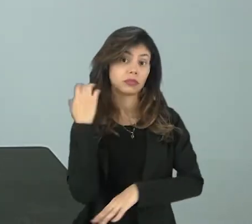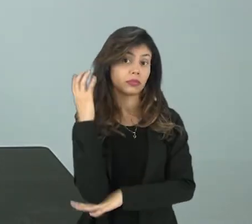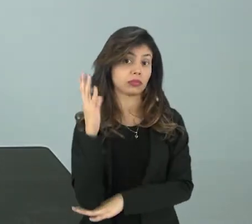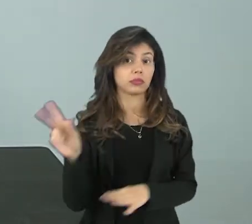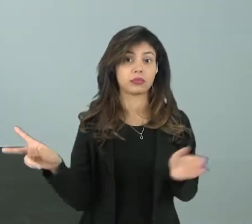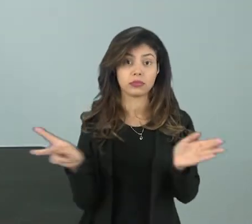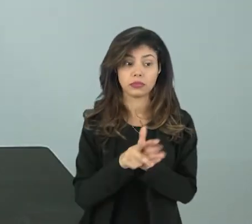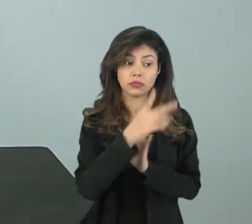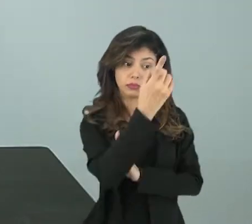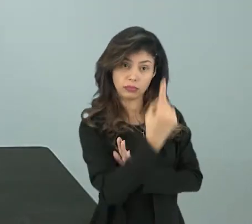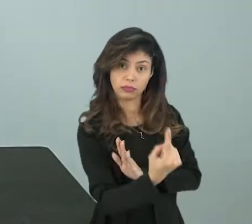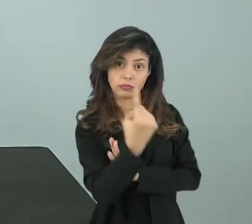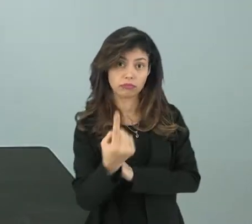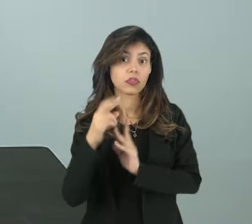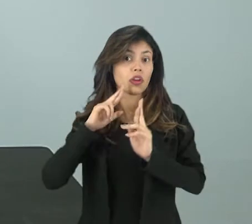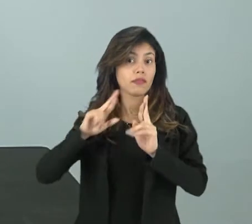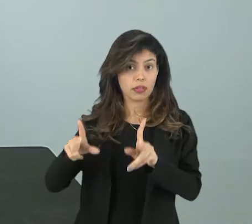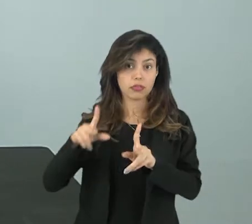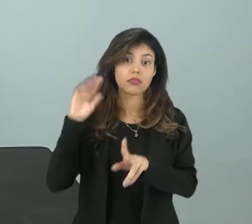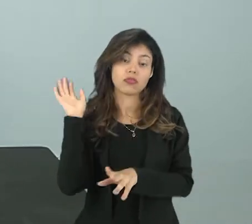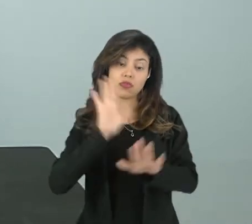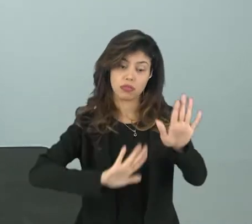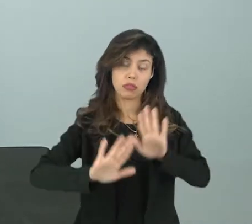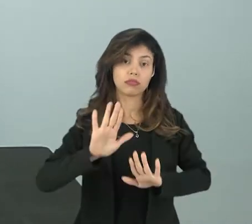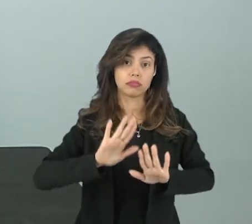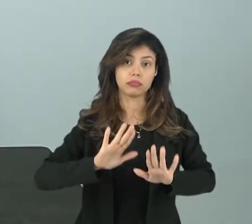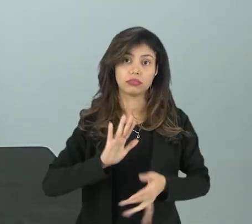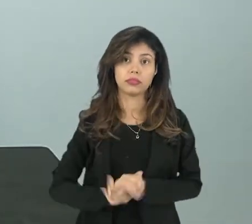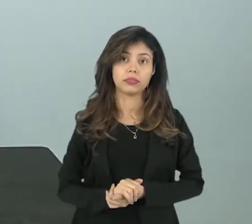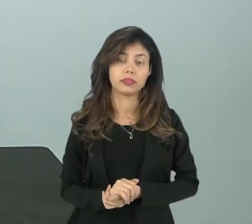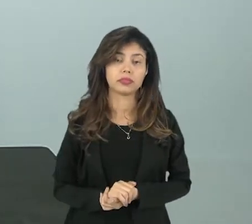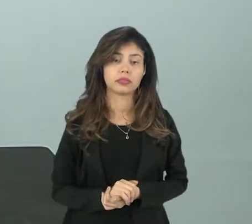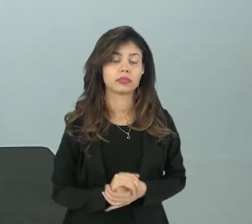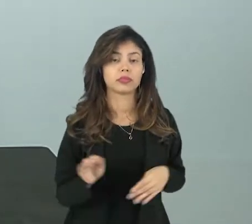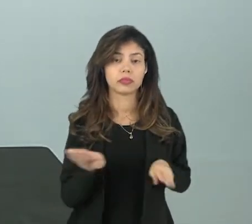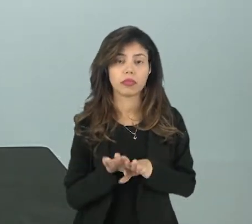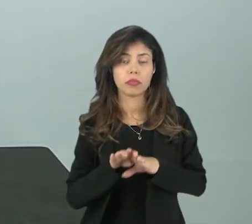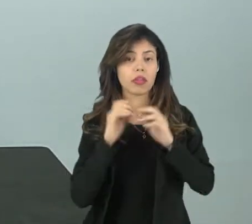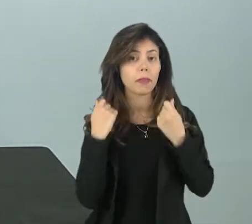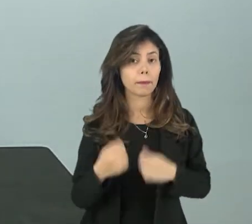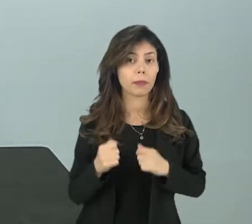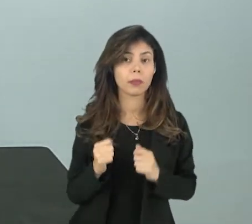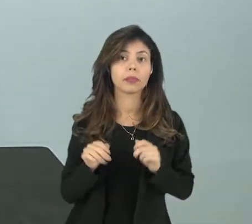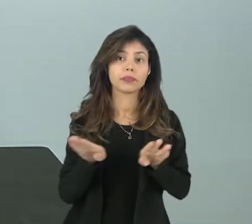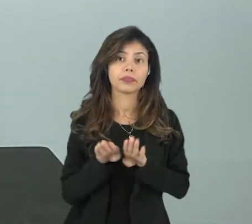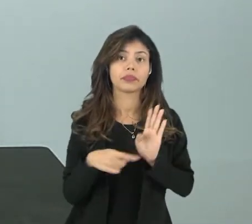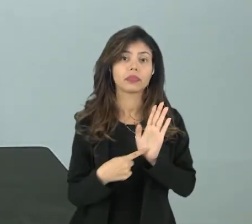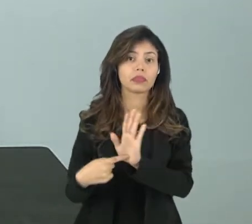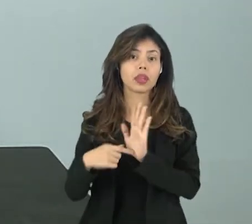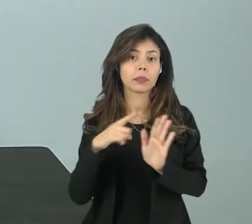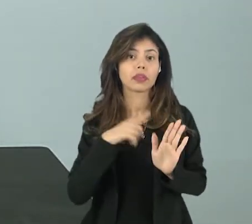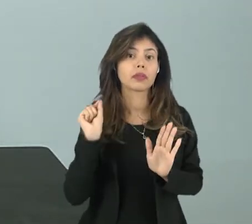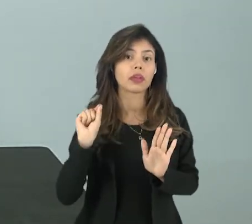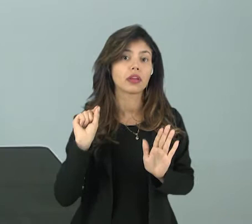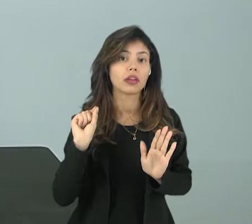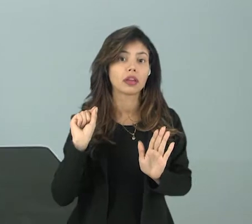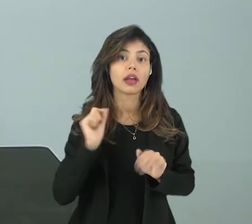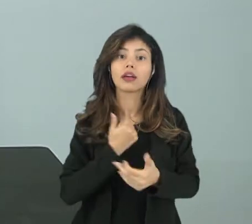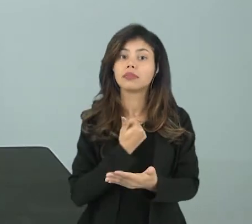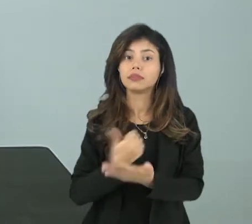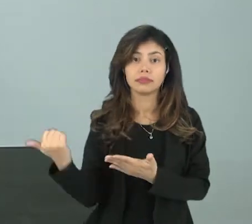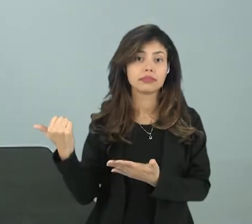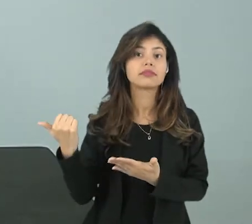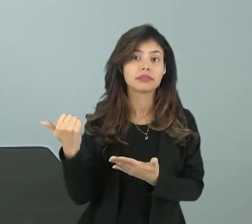cuidados necessários. Então, esses ambientes também servem para quê? Para ter ações